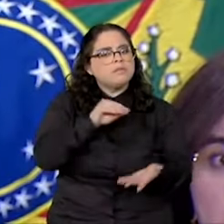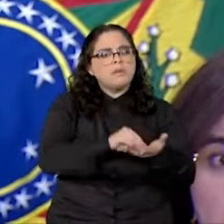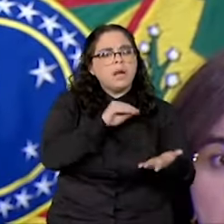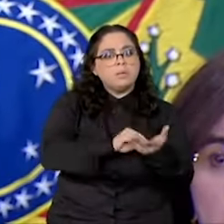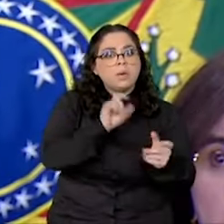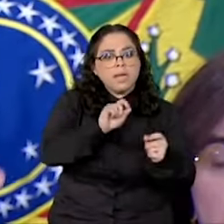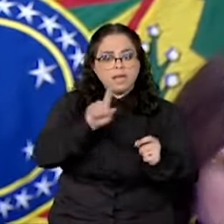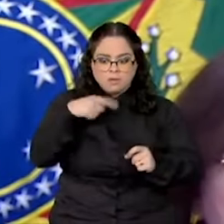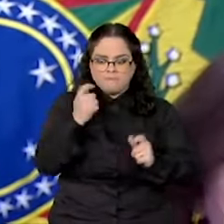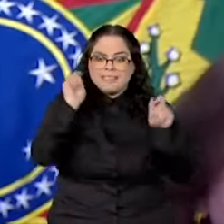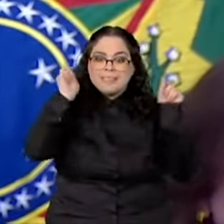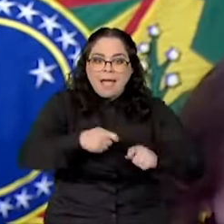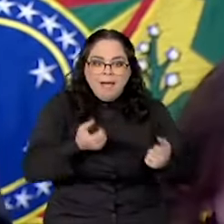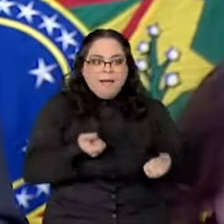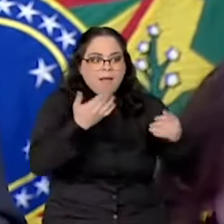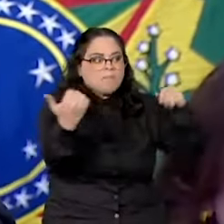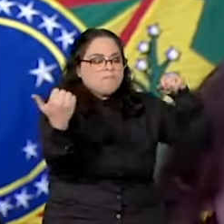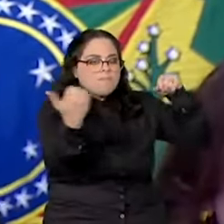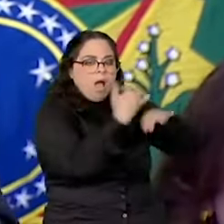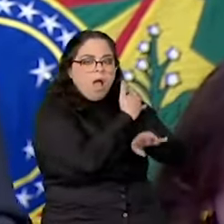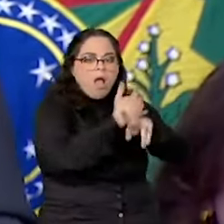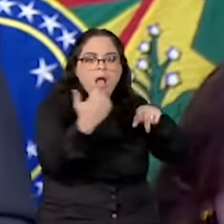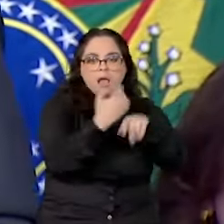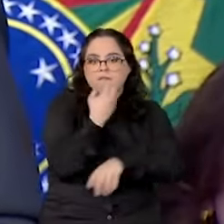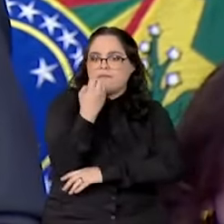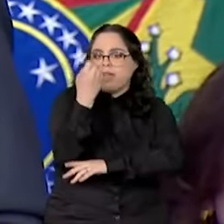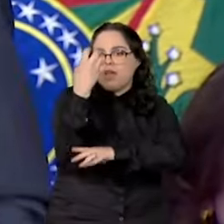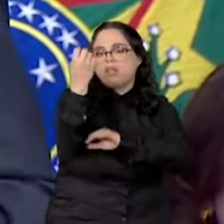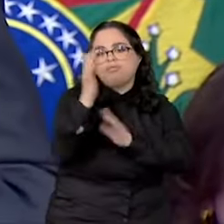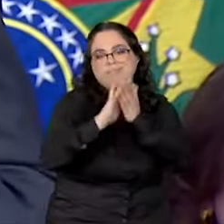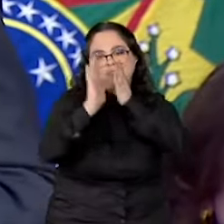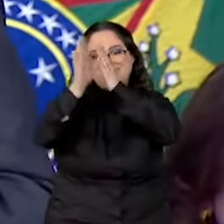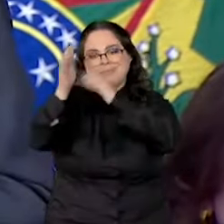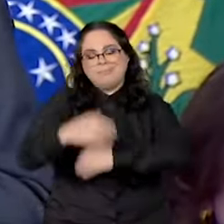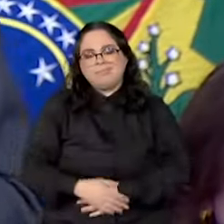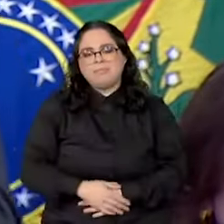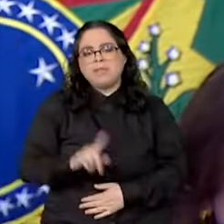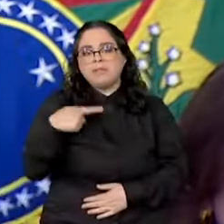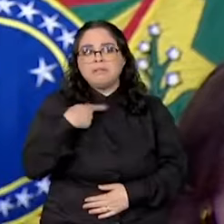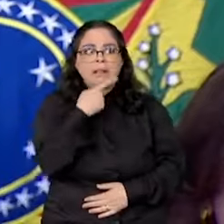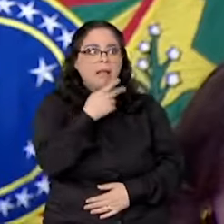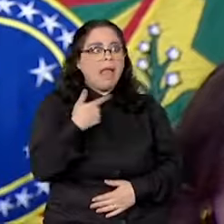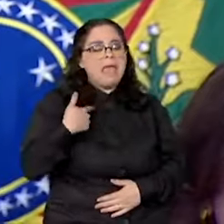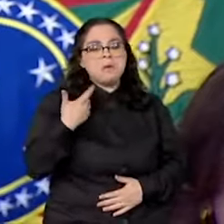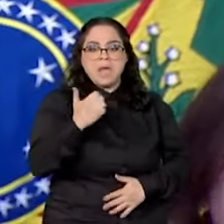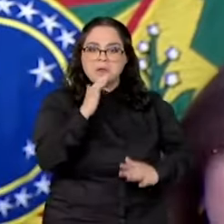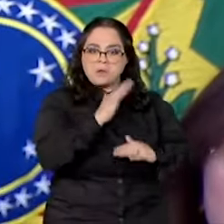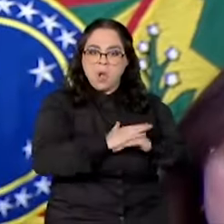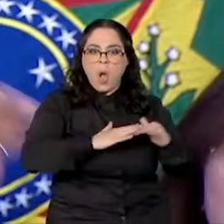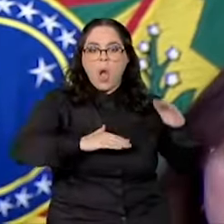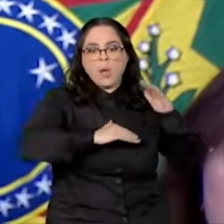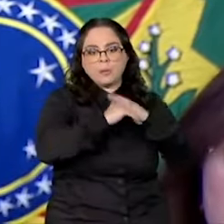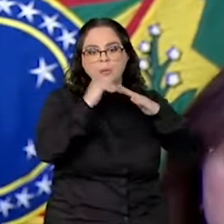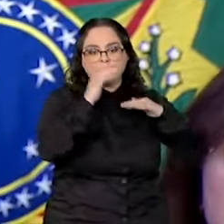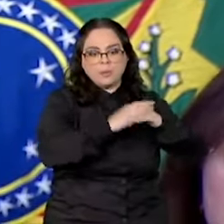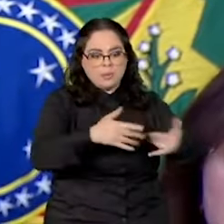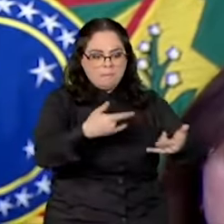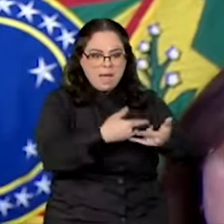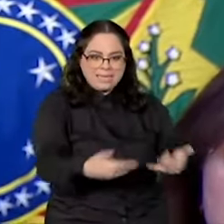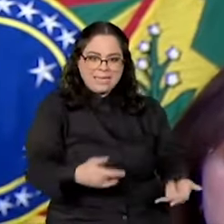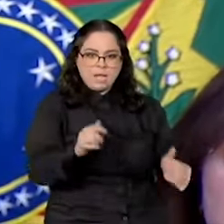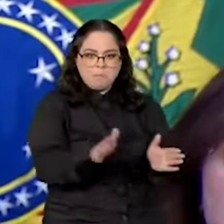gente criar condições para a pessoa viajar. Não adianta a gente ficar querendo construir passagem para